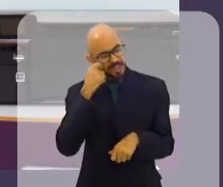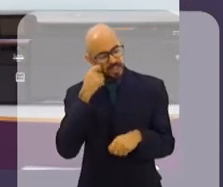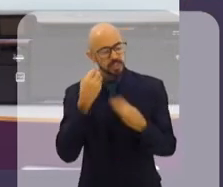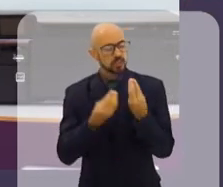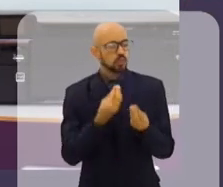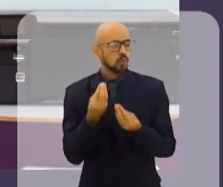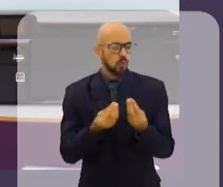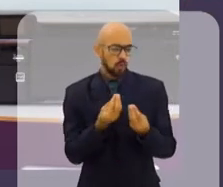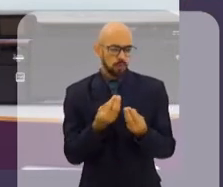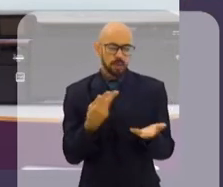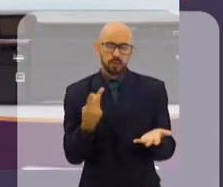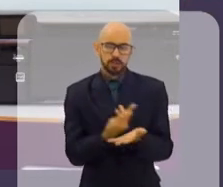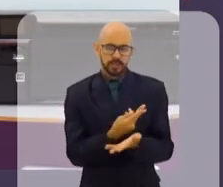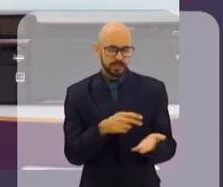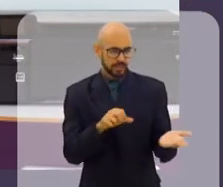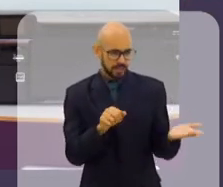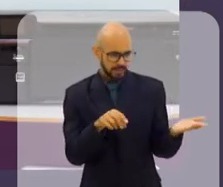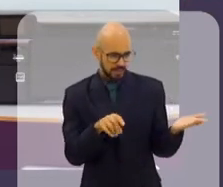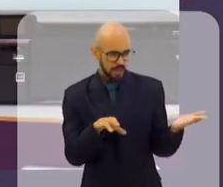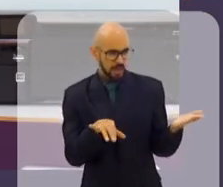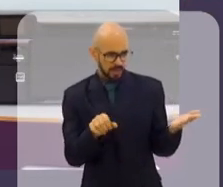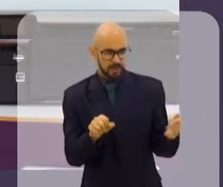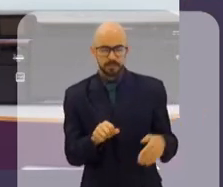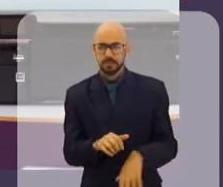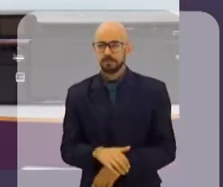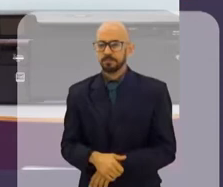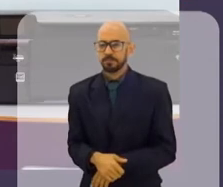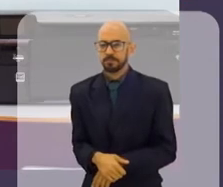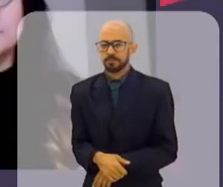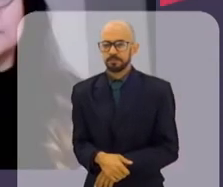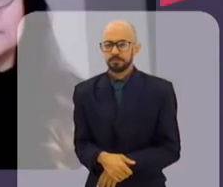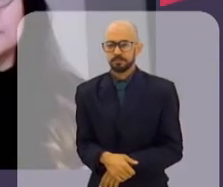como é que é a situação? Andréia, pode falar um pouquinho?